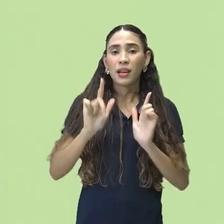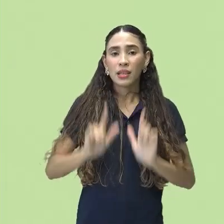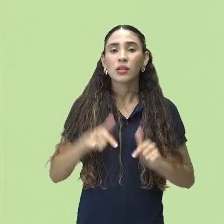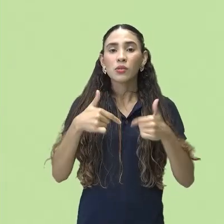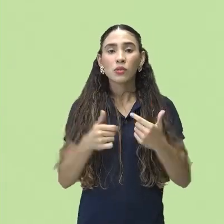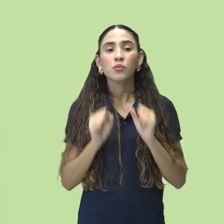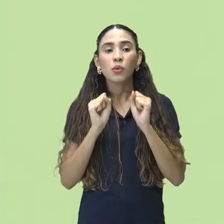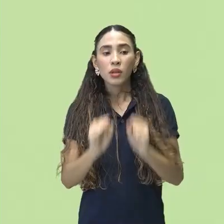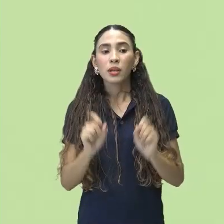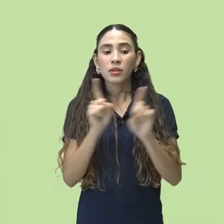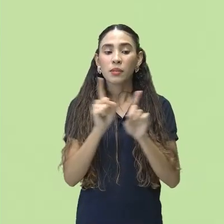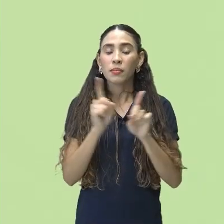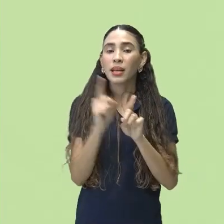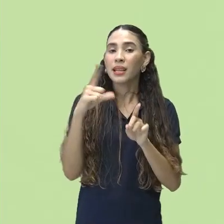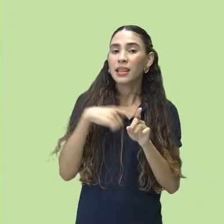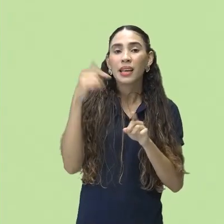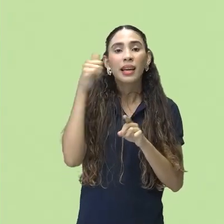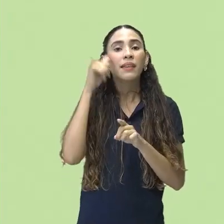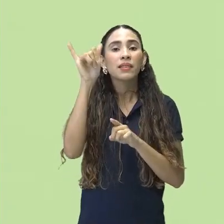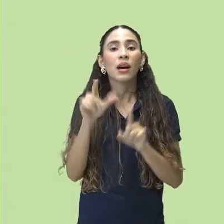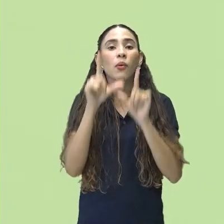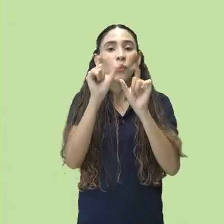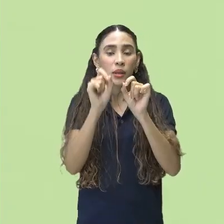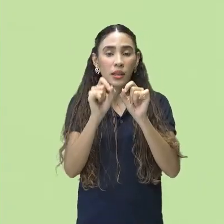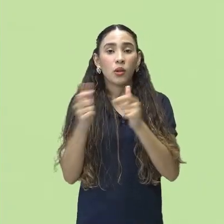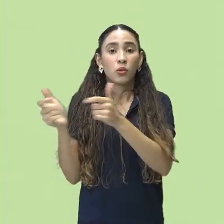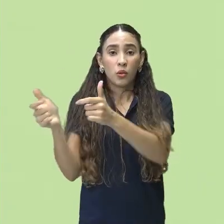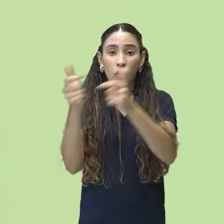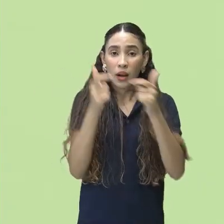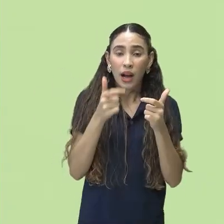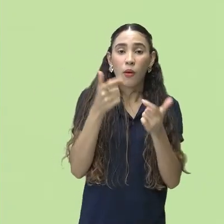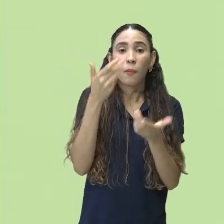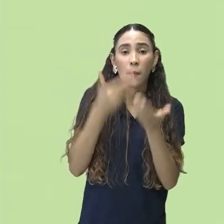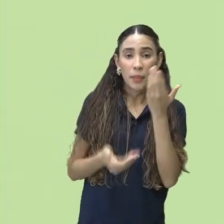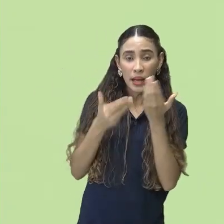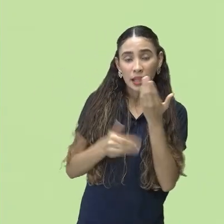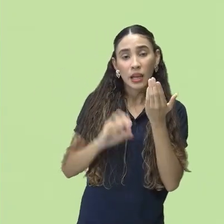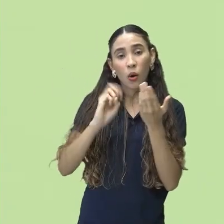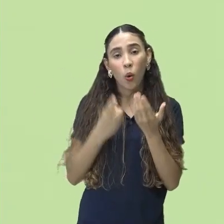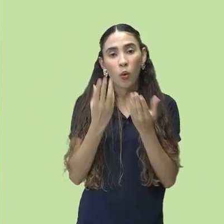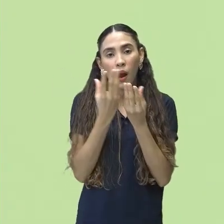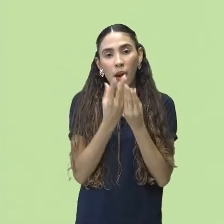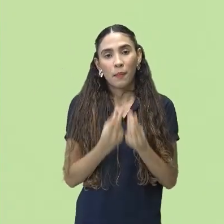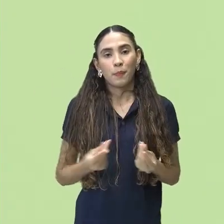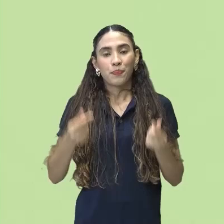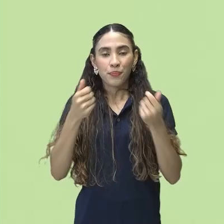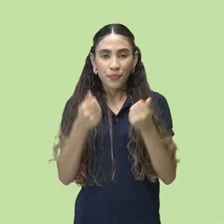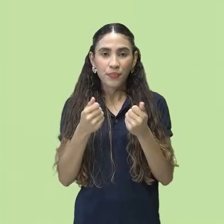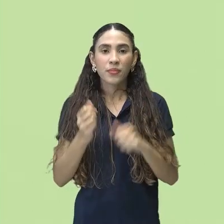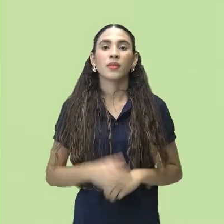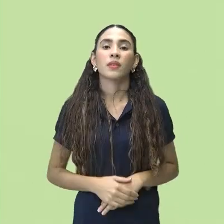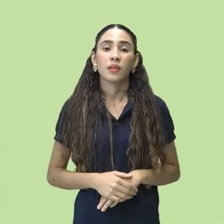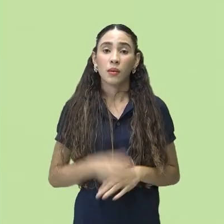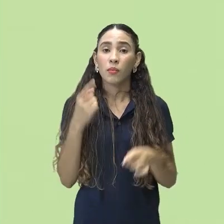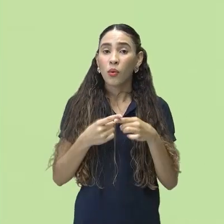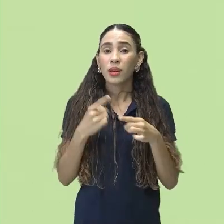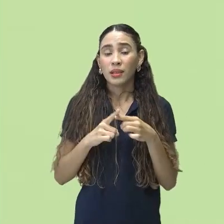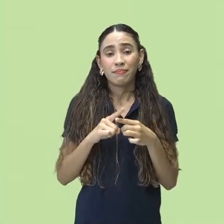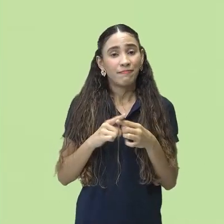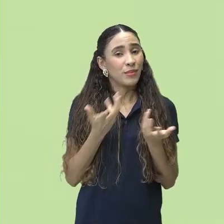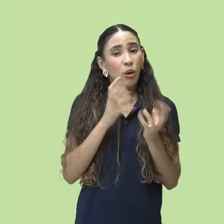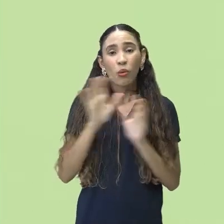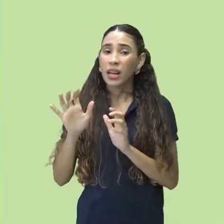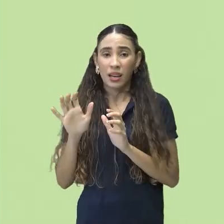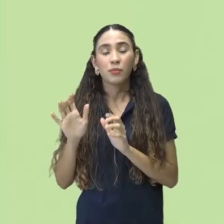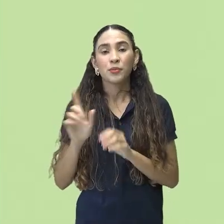que podemos ter para evitar que esses locais sejam destruídos, né, sejam devastados, porque não é isso que nós